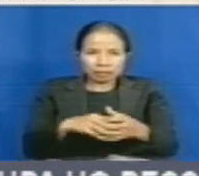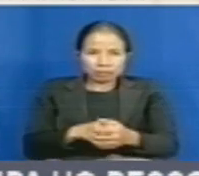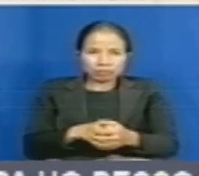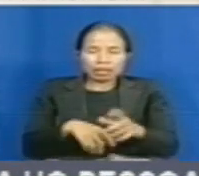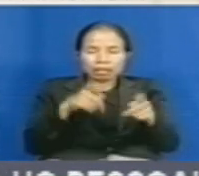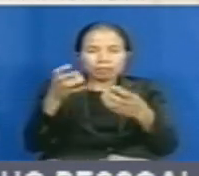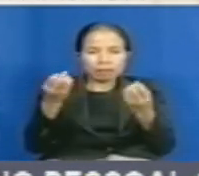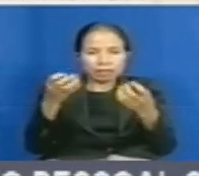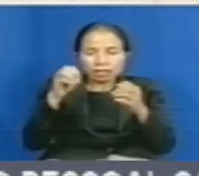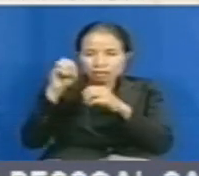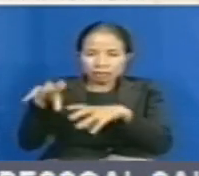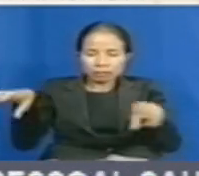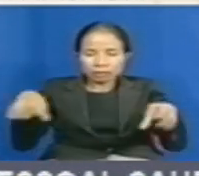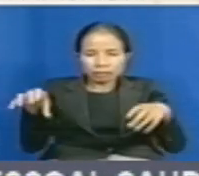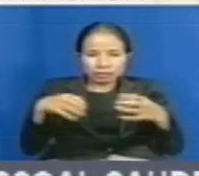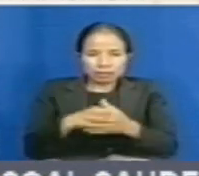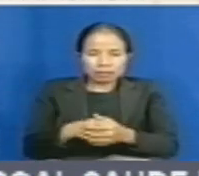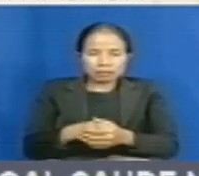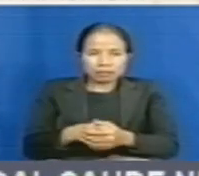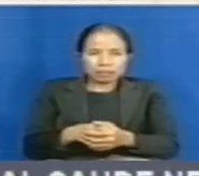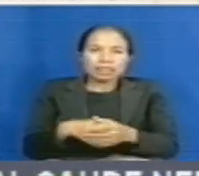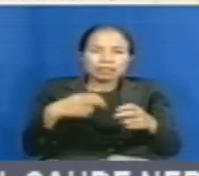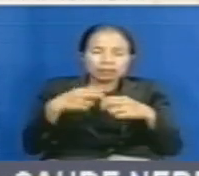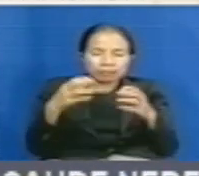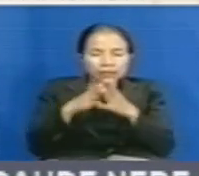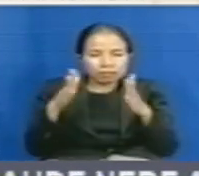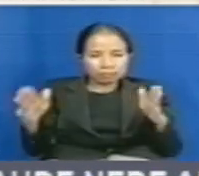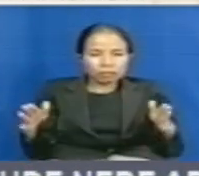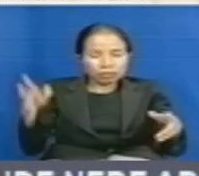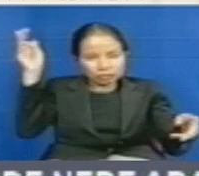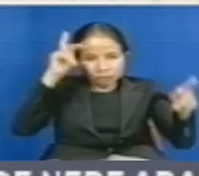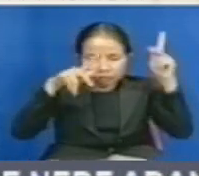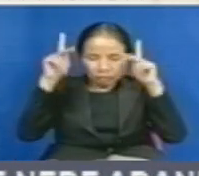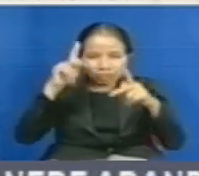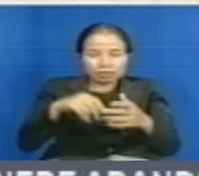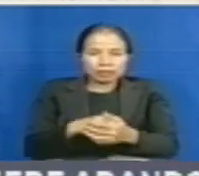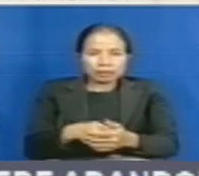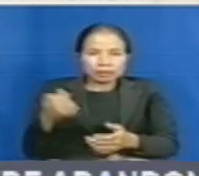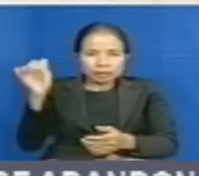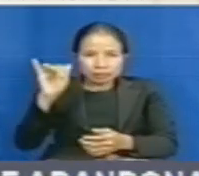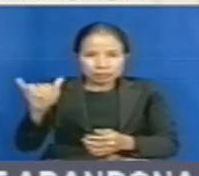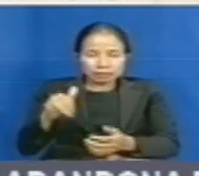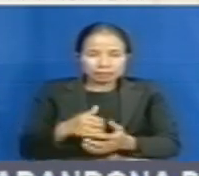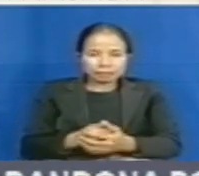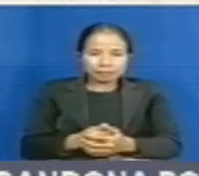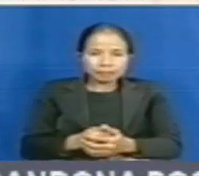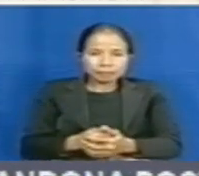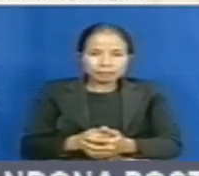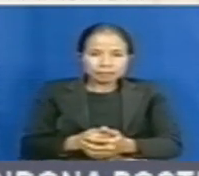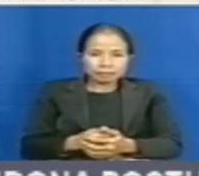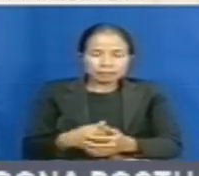serviço. Nemos agrava lutam problema sira solidão e a